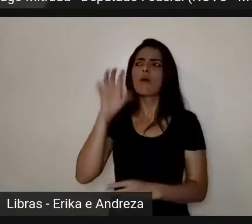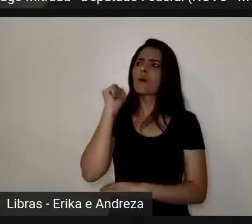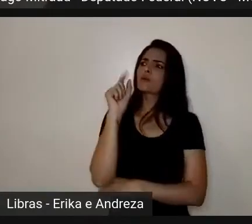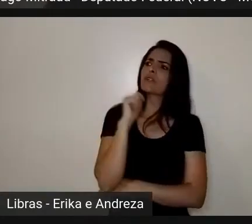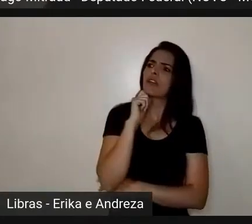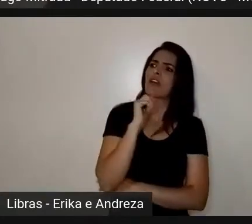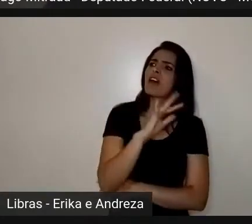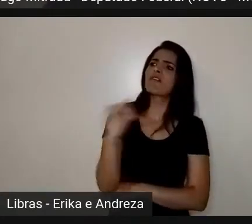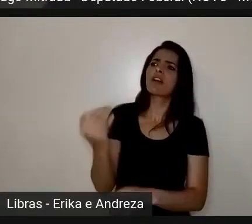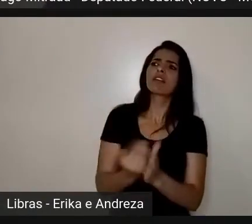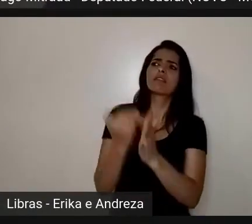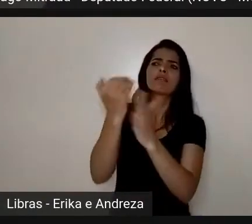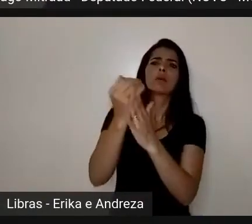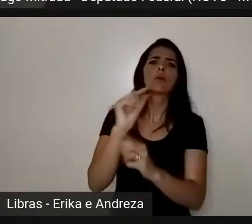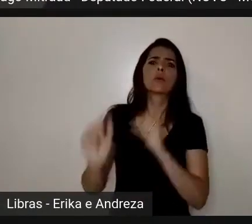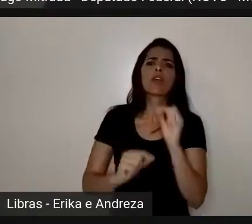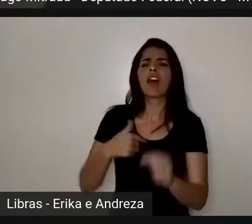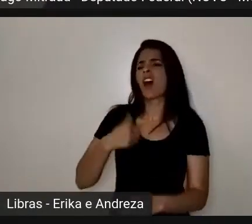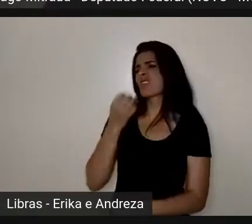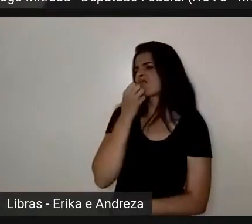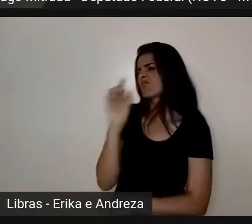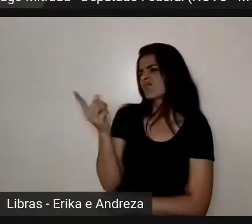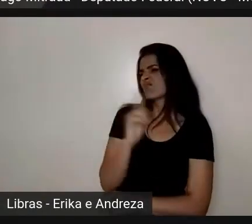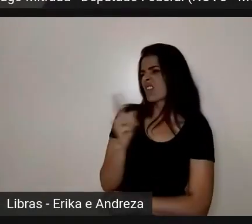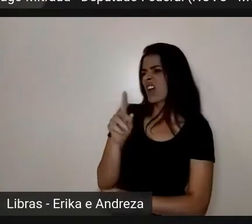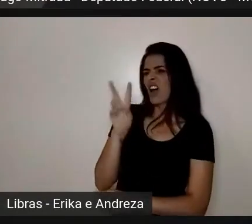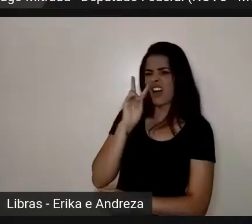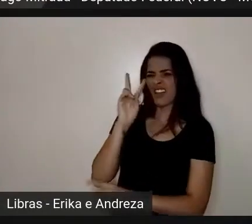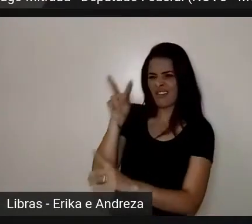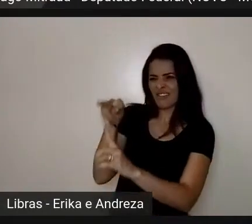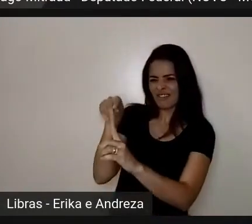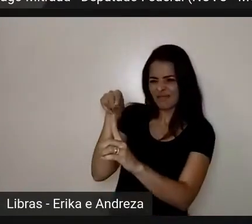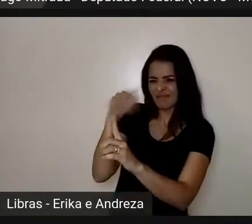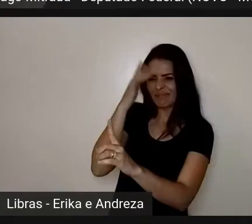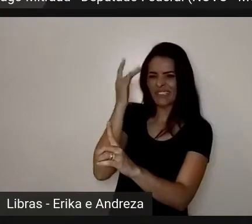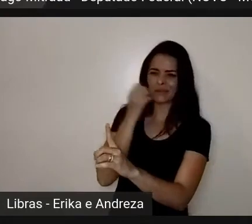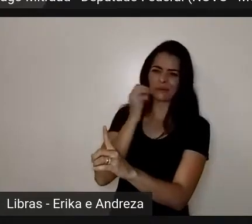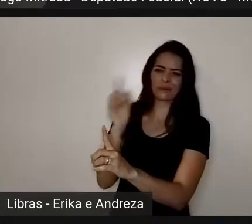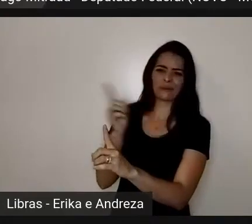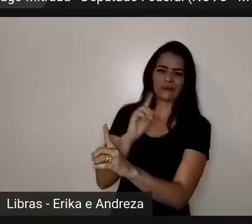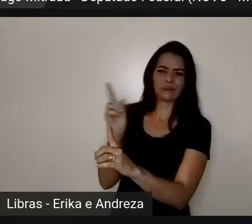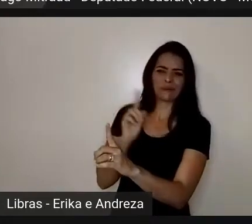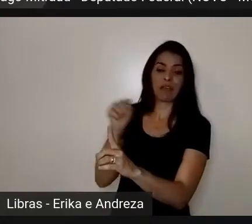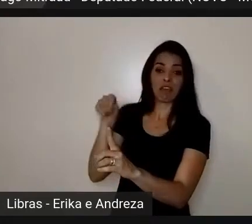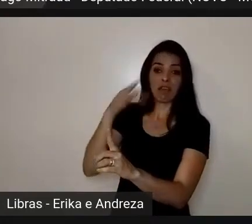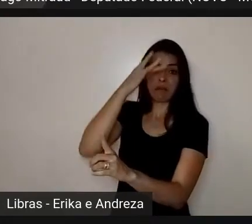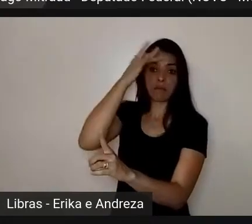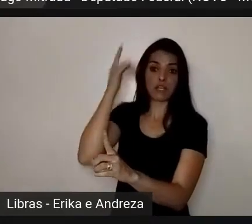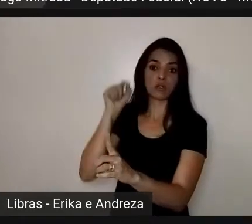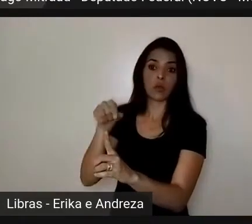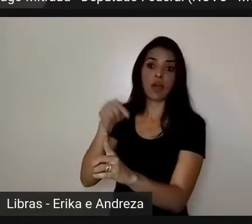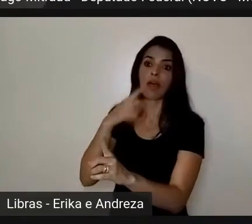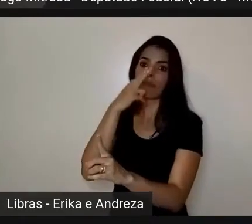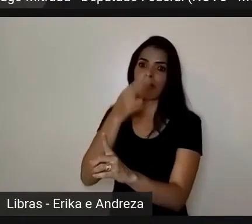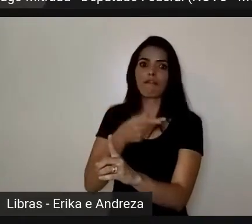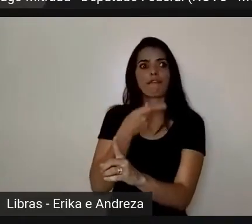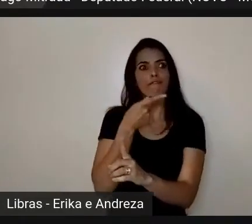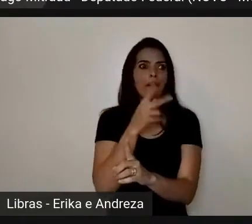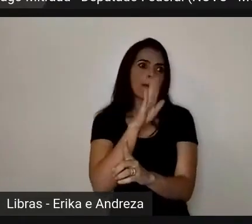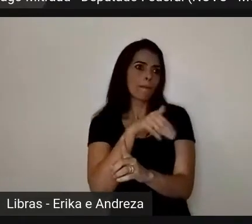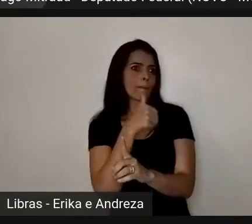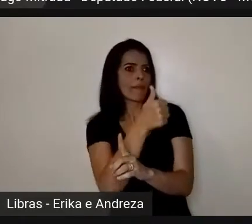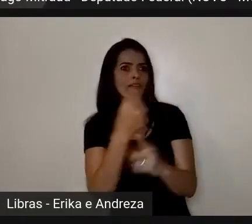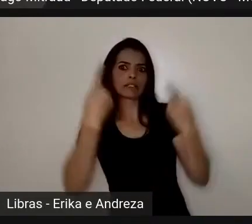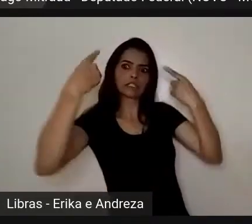subjetivismo, né? Eu não gostei, não fui com a cara desse fulano aqui, não. Aliás, essa pessoa aqui, ela produziu bem até demais, vai ser meu concorrente. Eu não